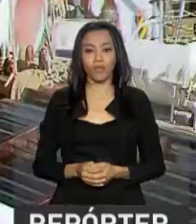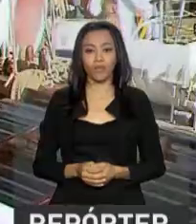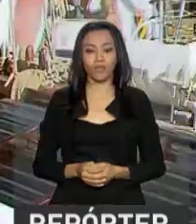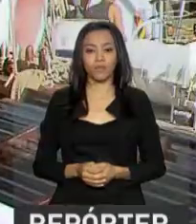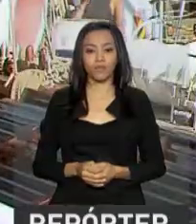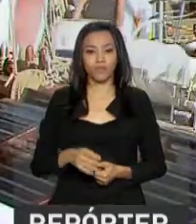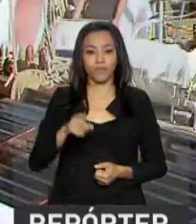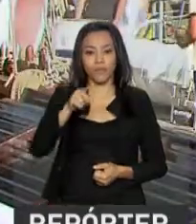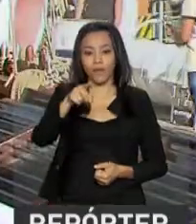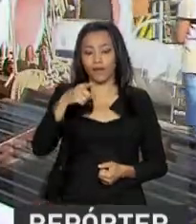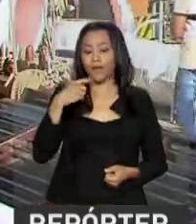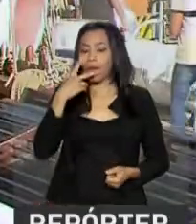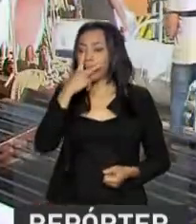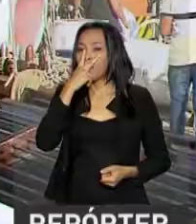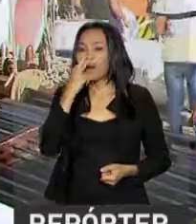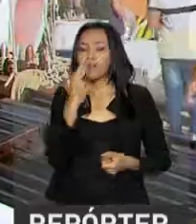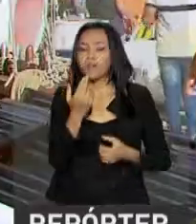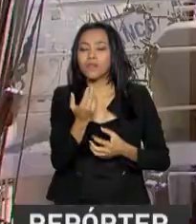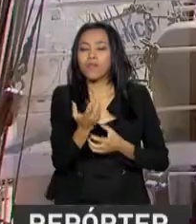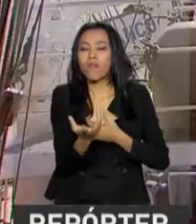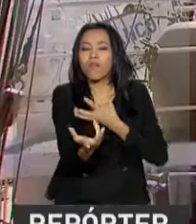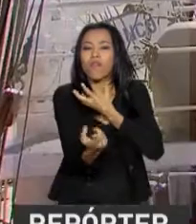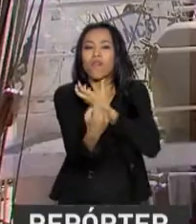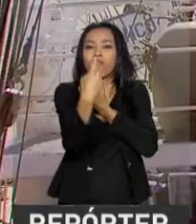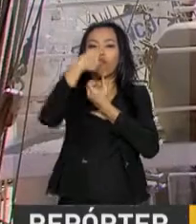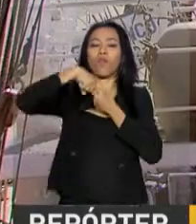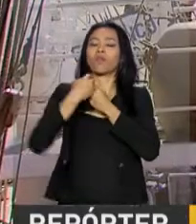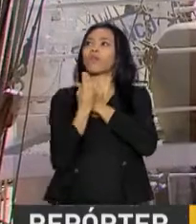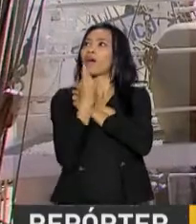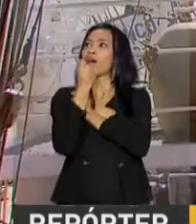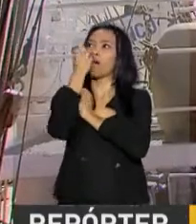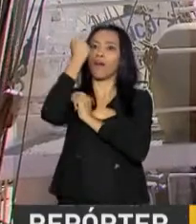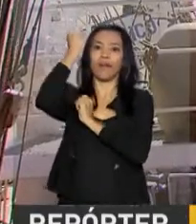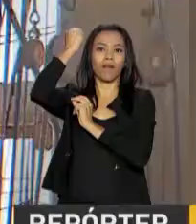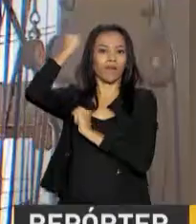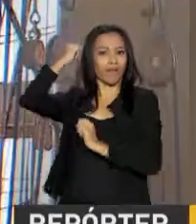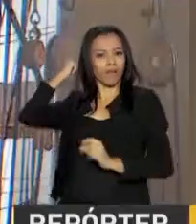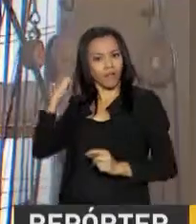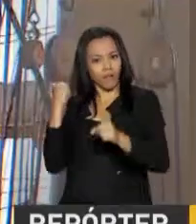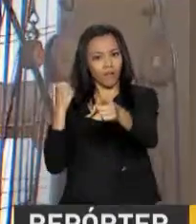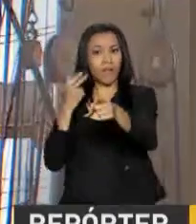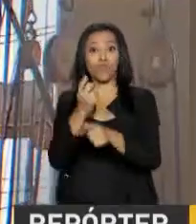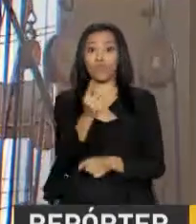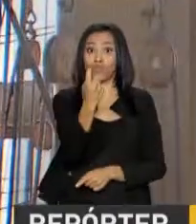Uma viagem no tempo a bordo do único veleiro da Marinha.